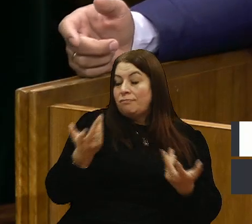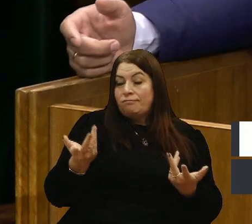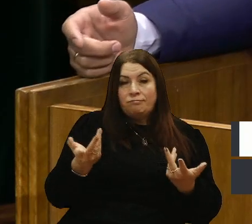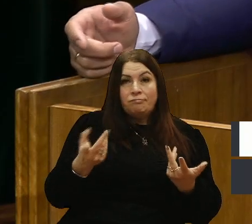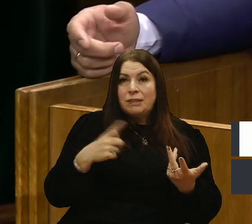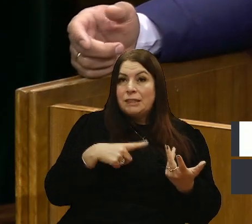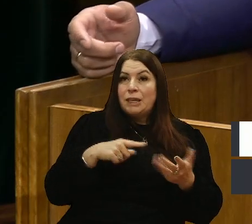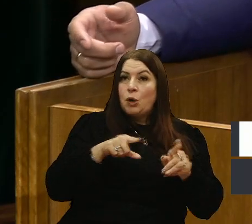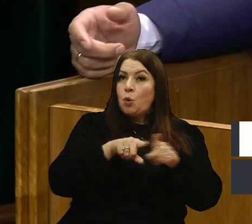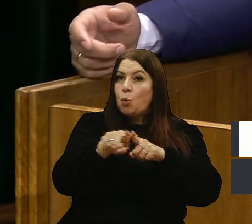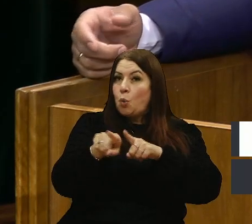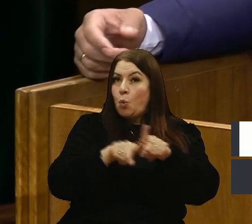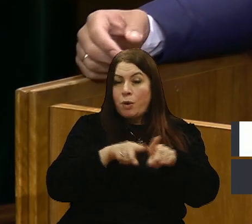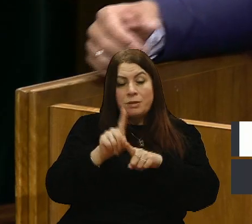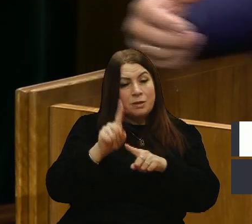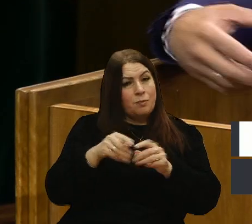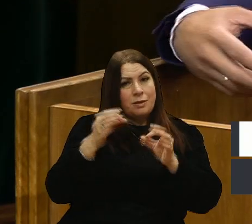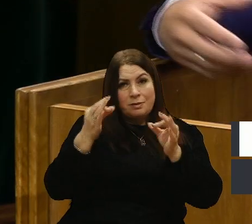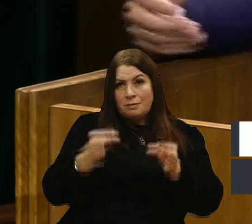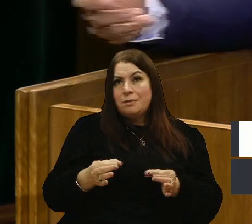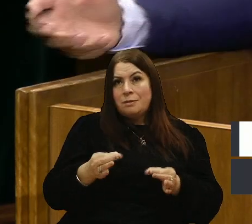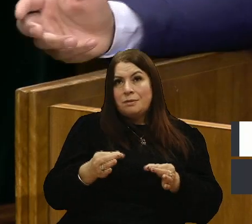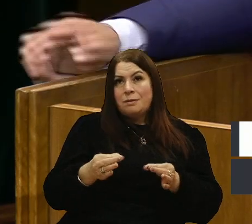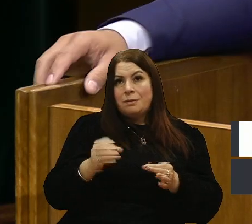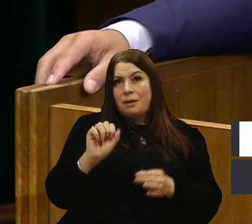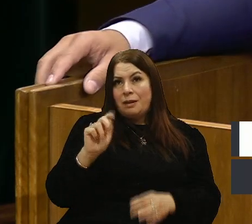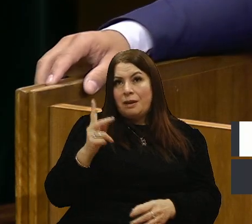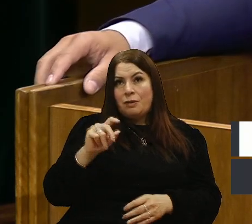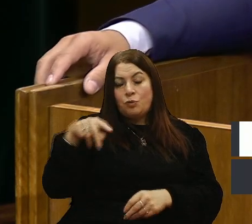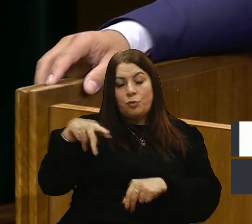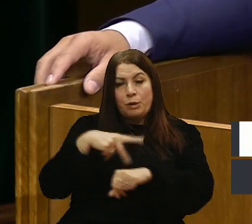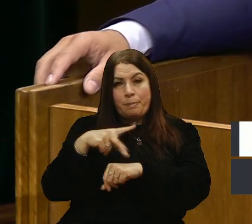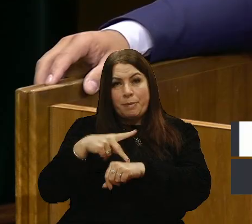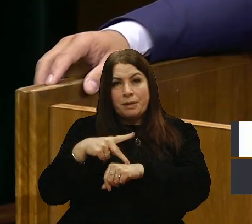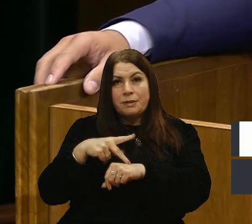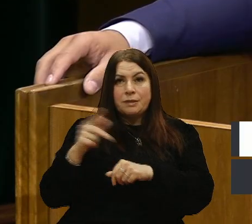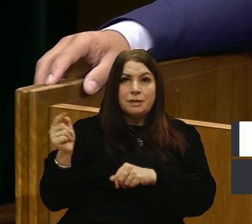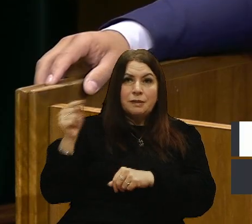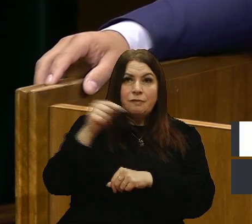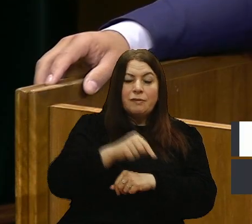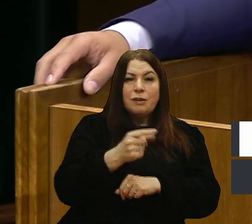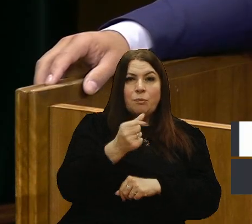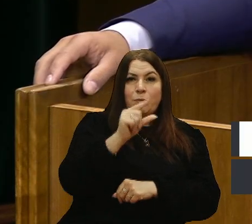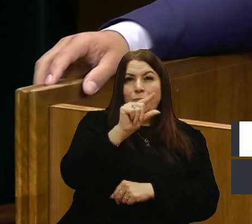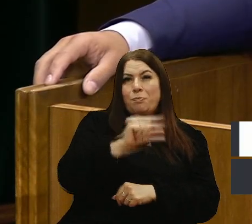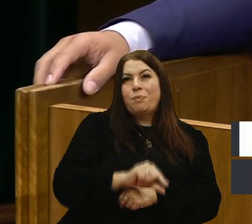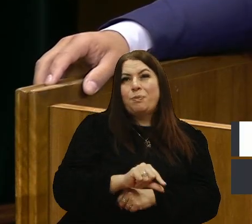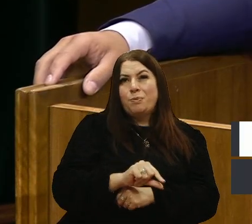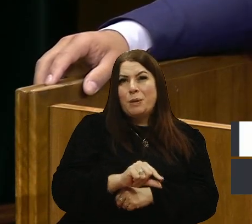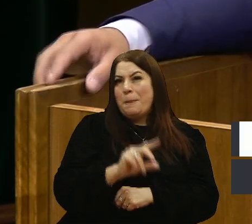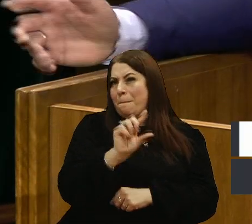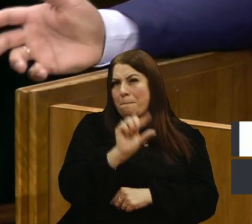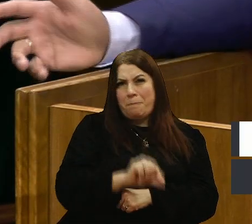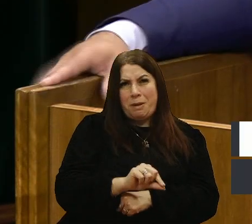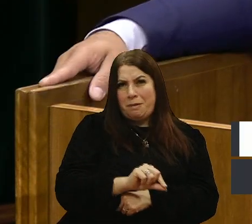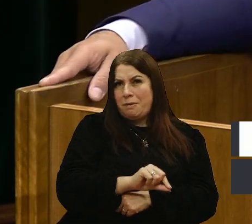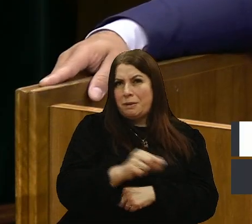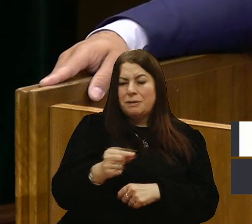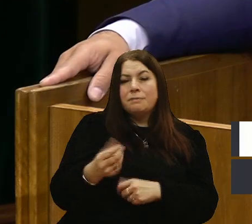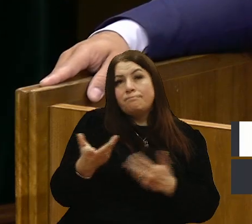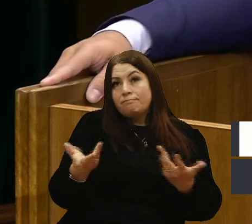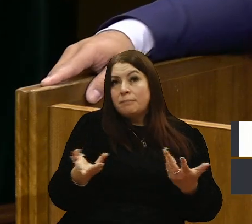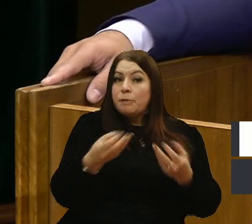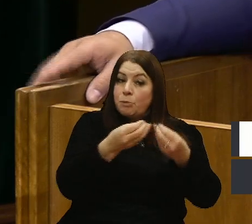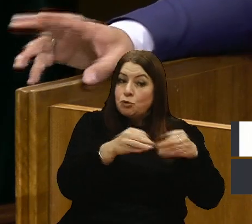essa concorrência desleal de alho de outros países vizinhos aí que vem com preço muito abaixo, né, e aí